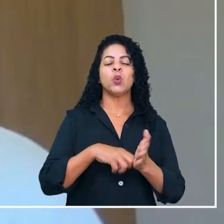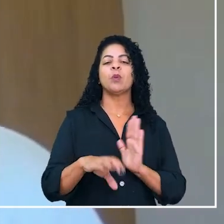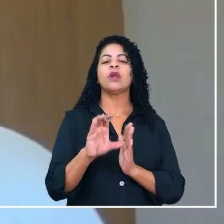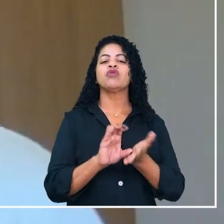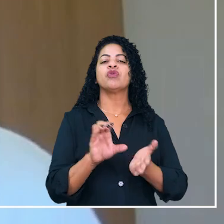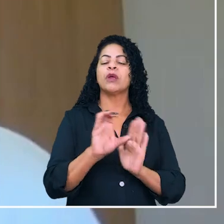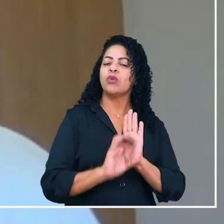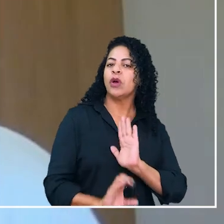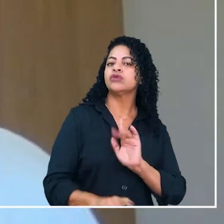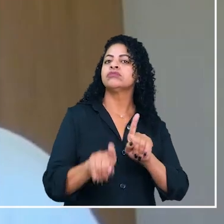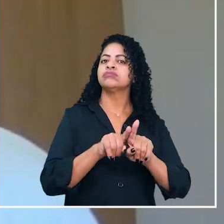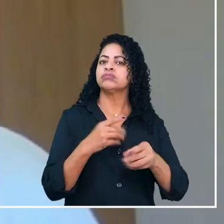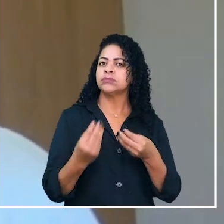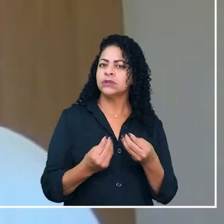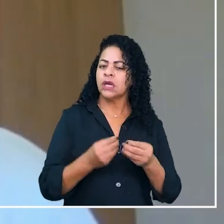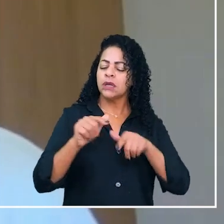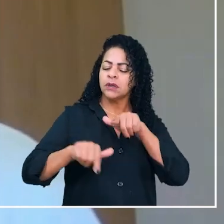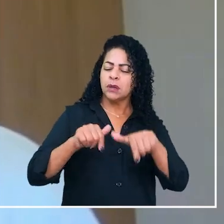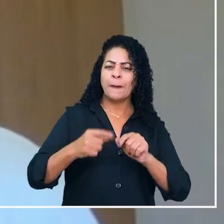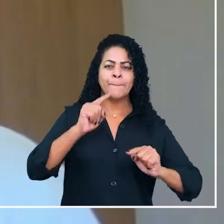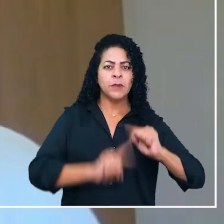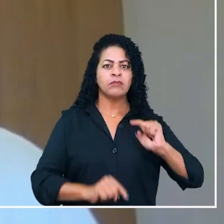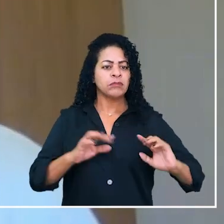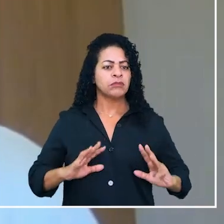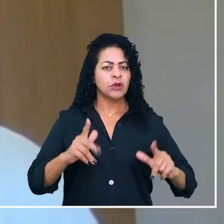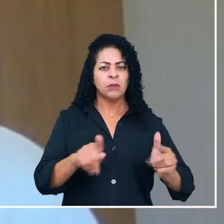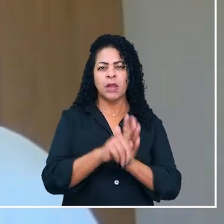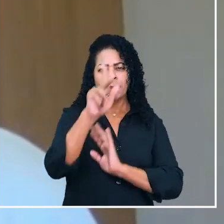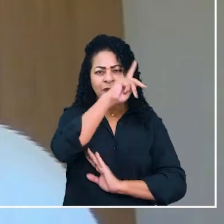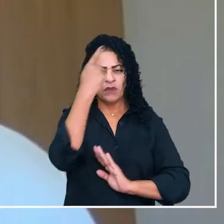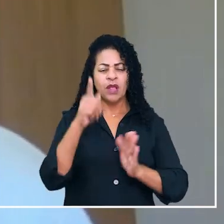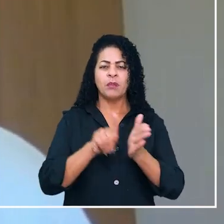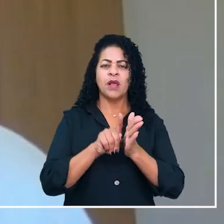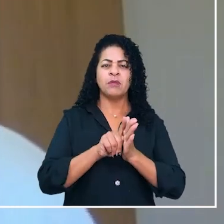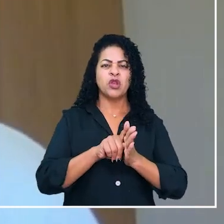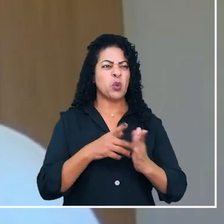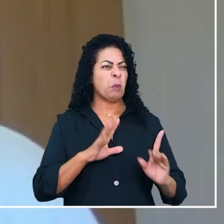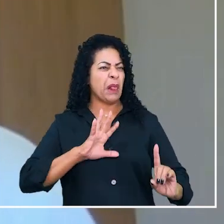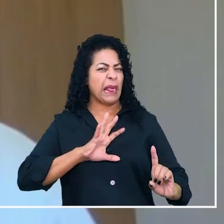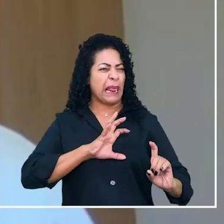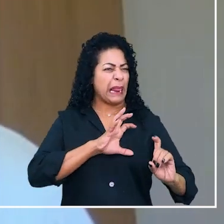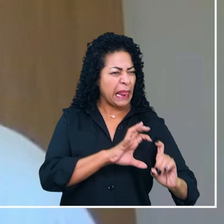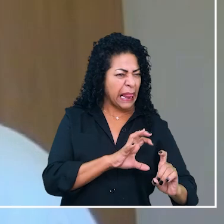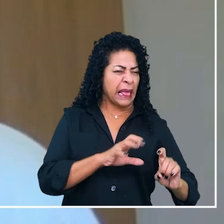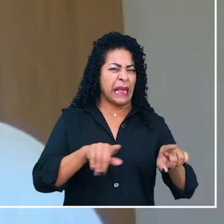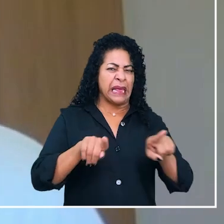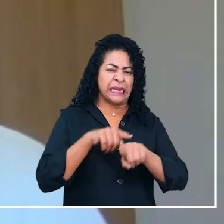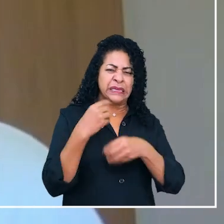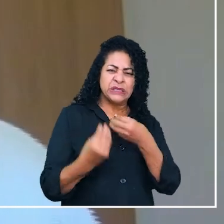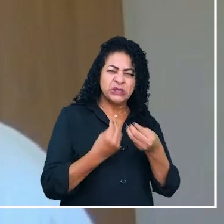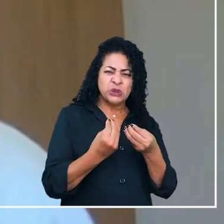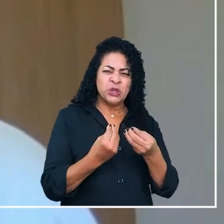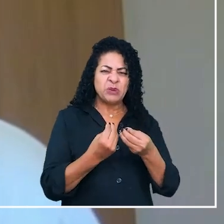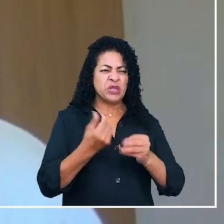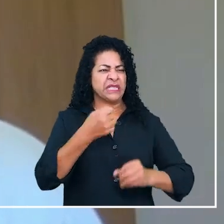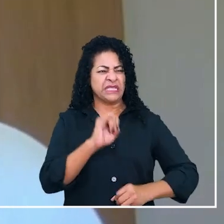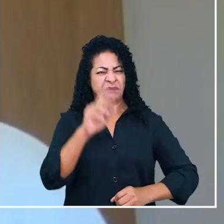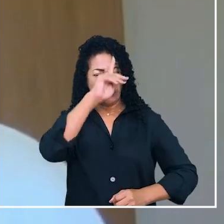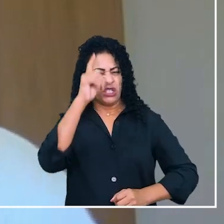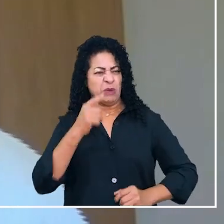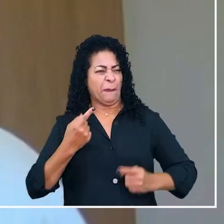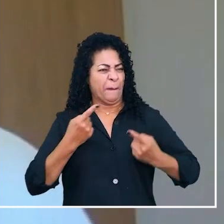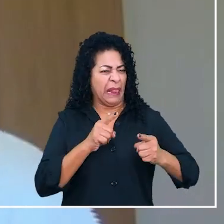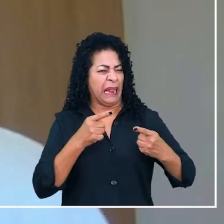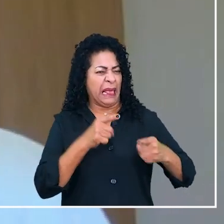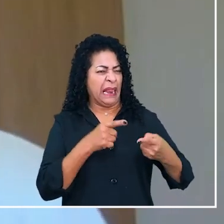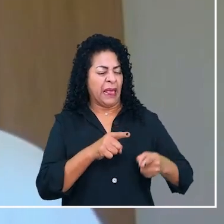assim nas audiências trabalhistas deve-se proibir toda tentativa de intimidação, revitimização ou de acusação